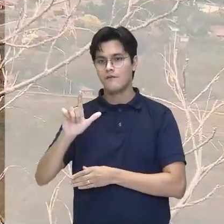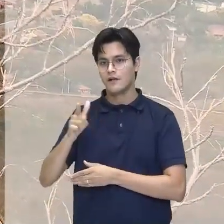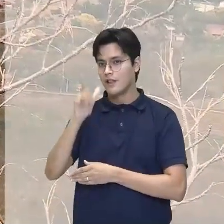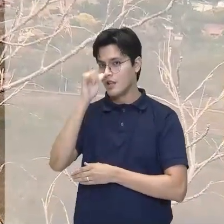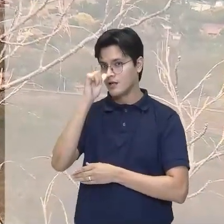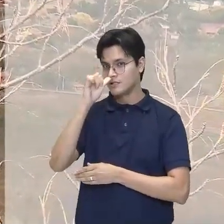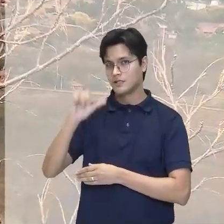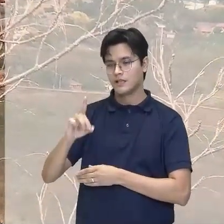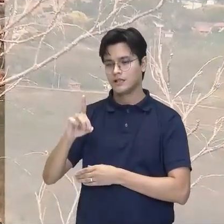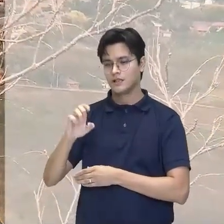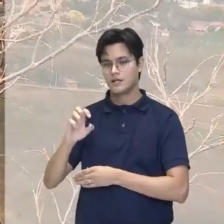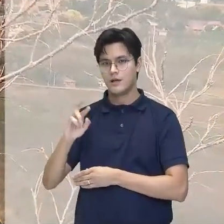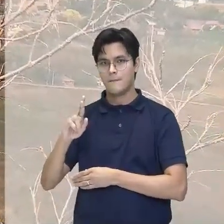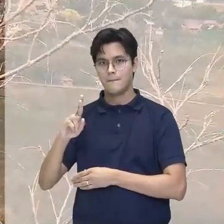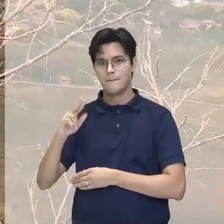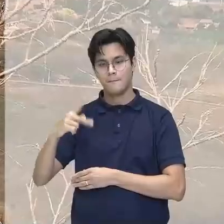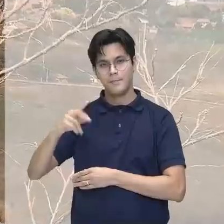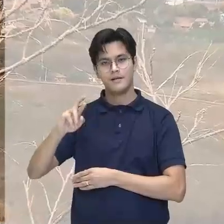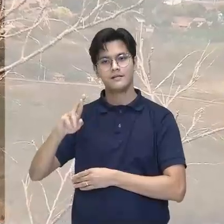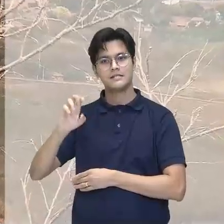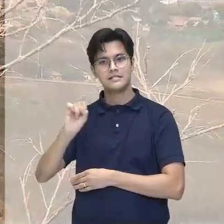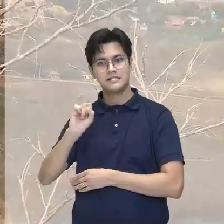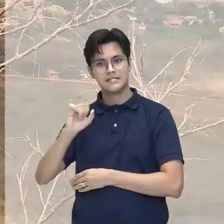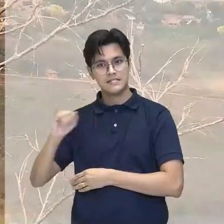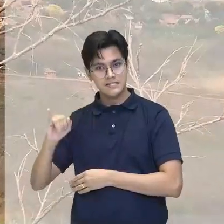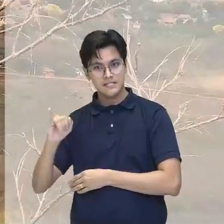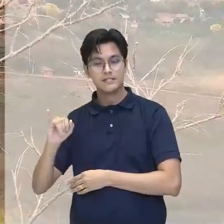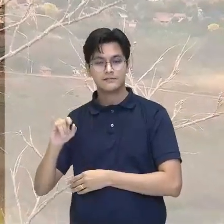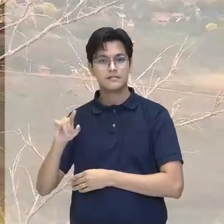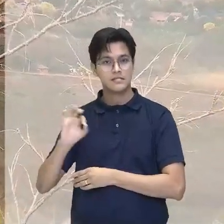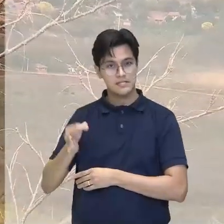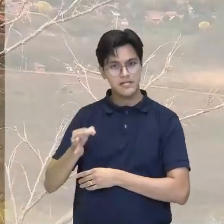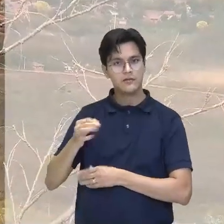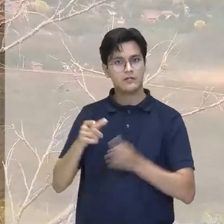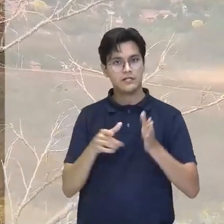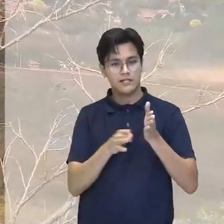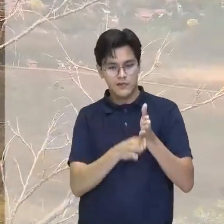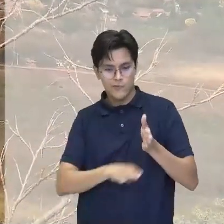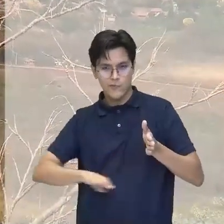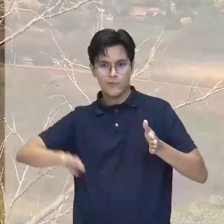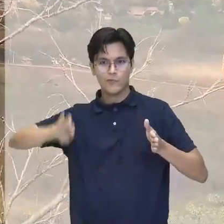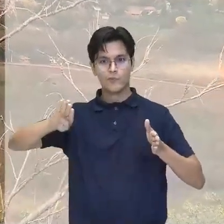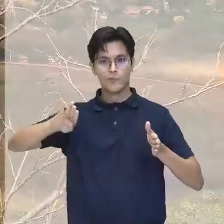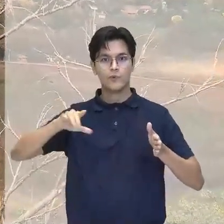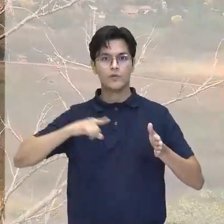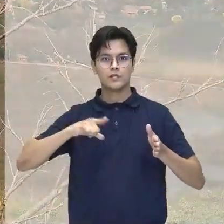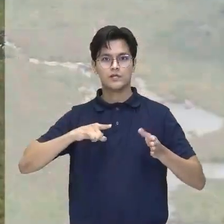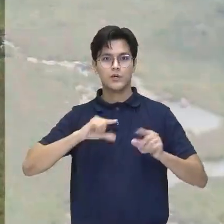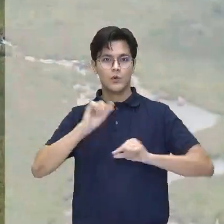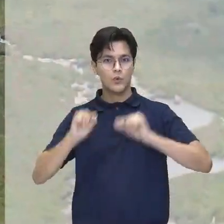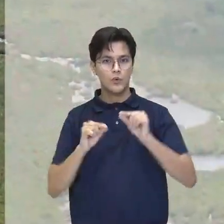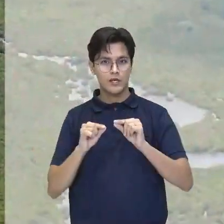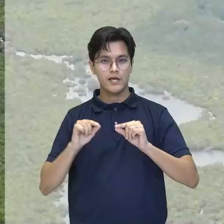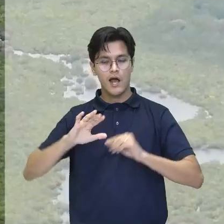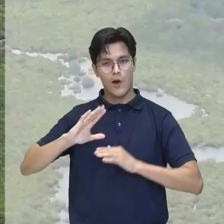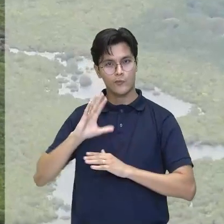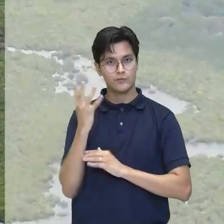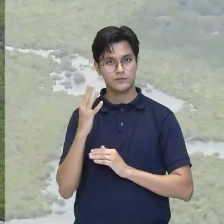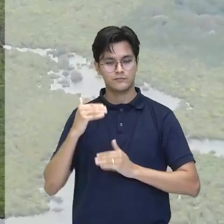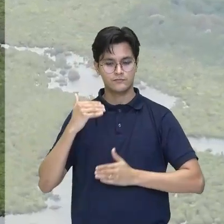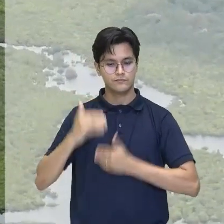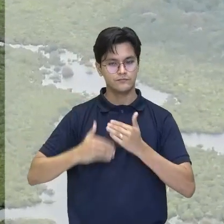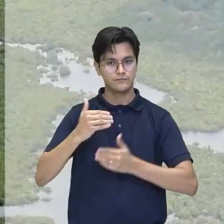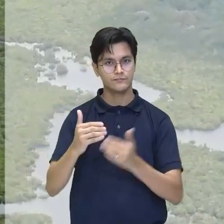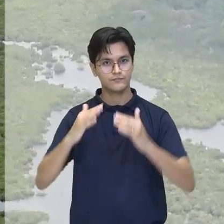mais afundada. As depressões são resultados de processos erosivos nas bordas das bacias sedimentares. Cheguei aqui em mais